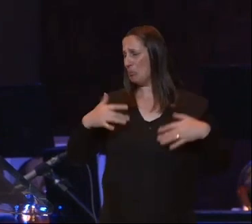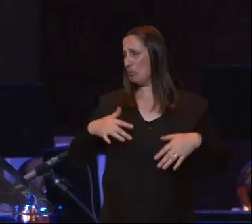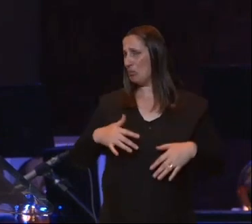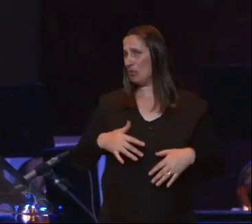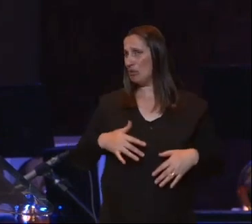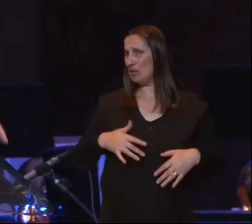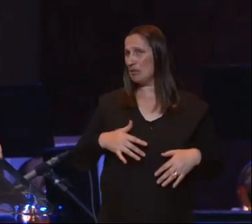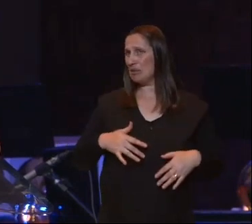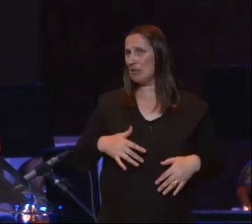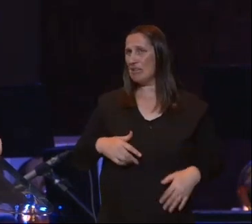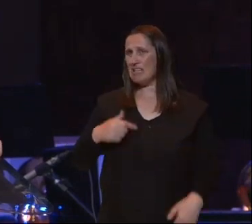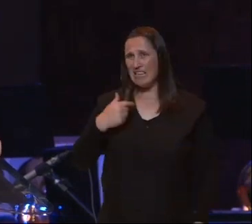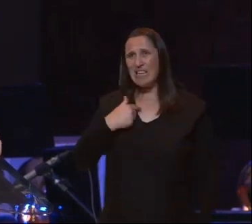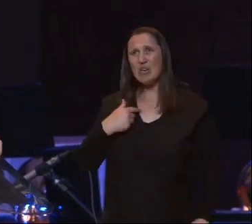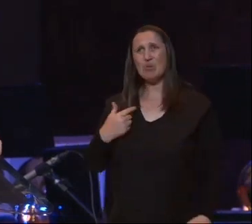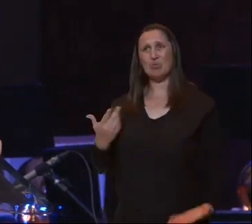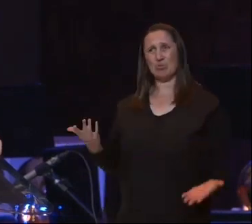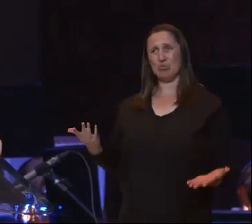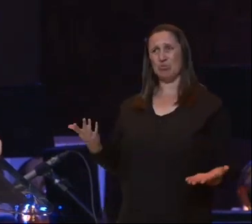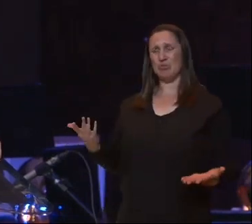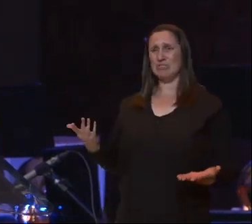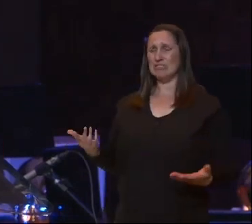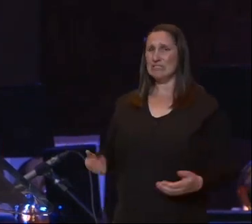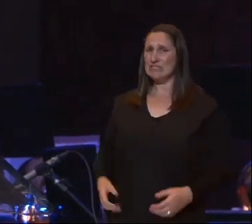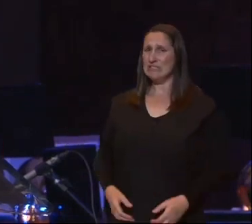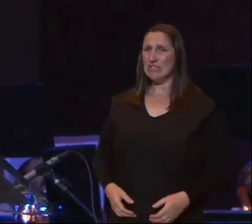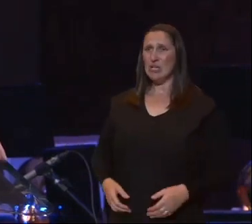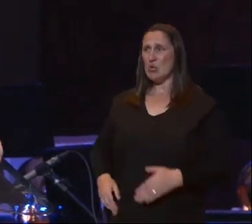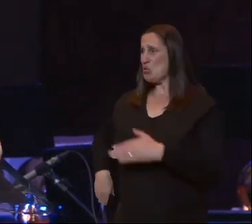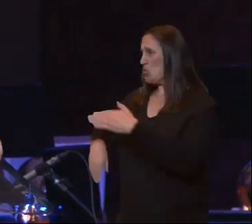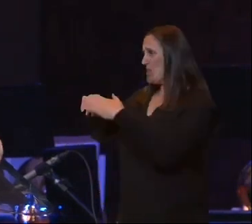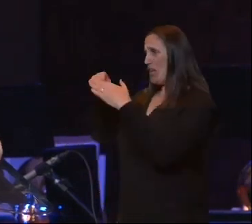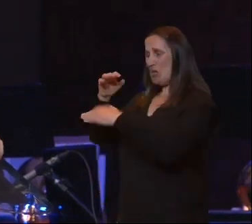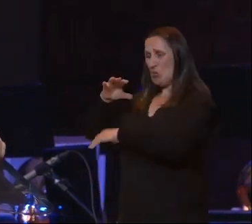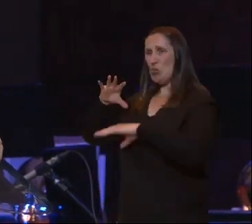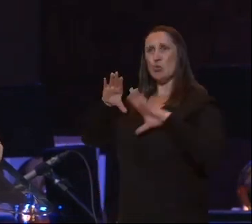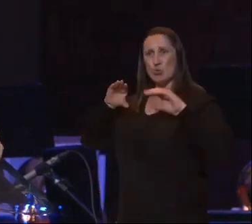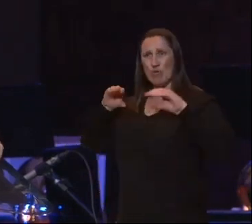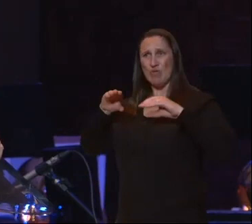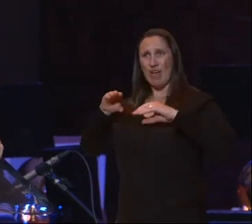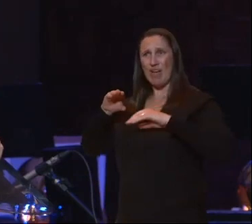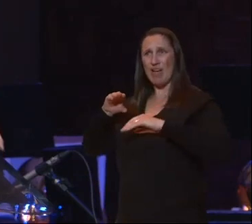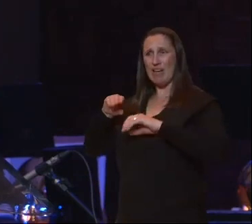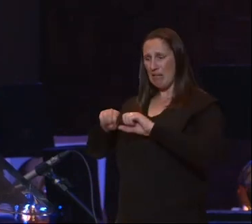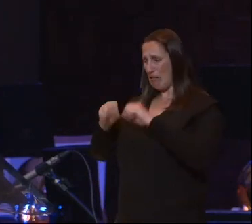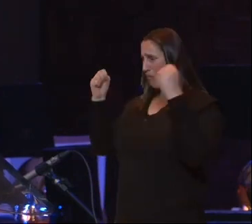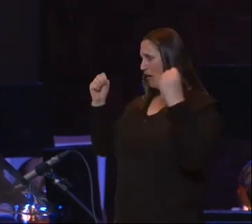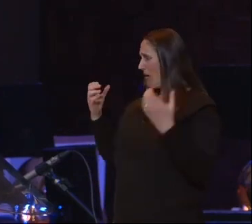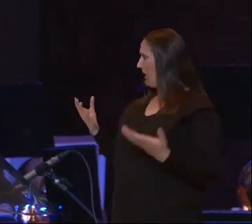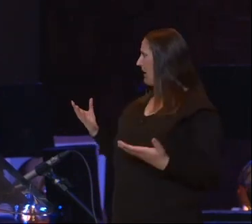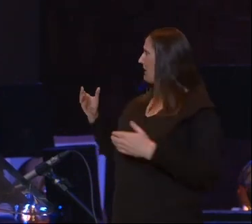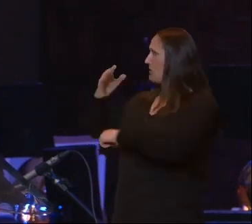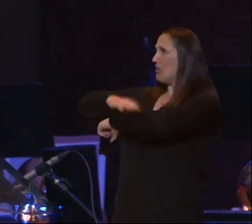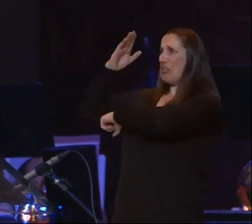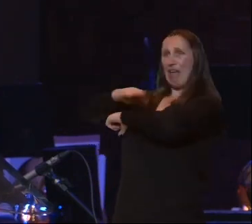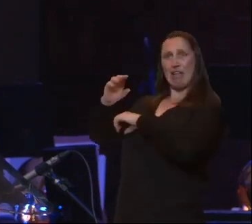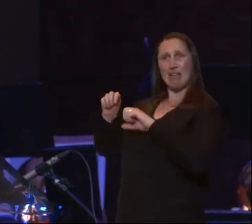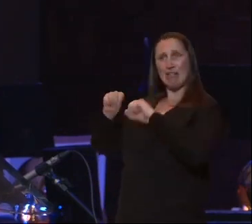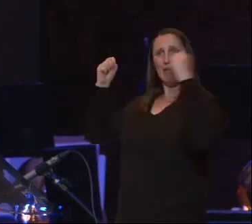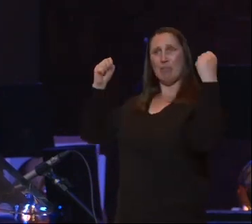Virei um moleque. Estou dando chute nos móveis. Minha filha está vendo.